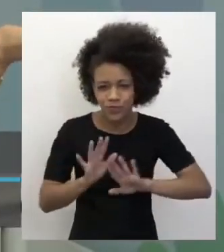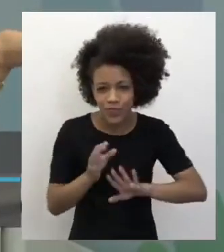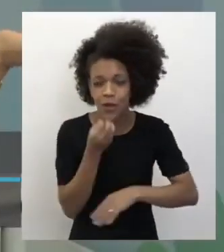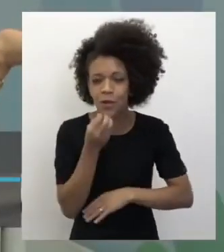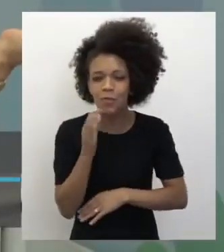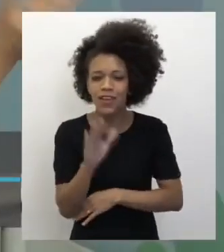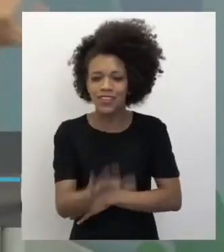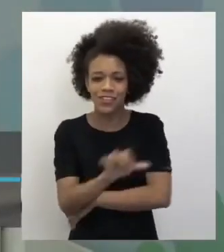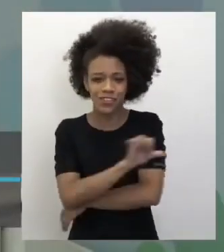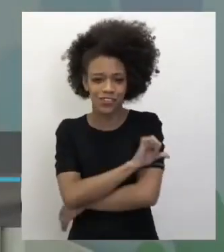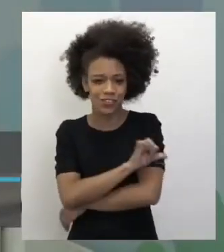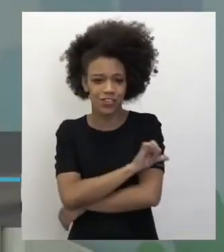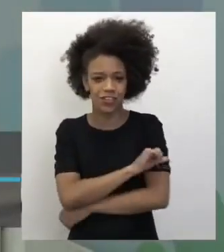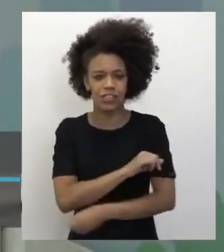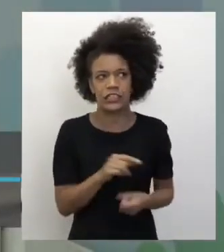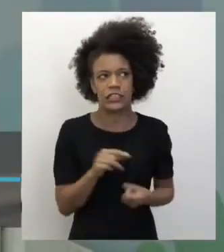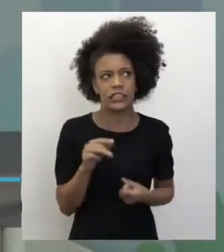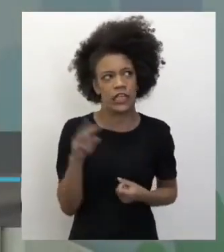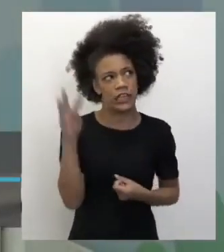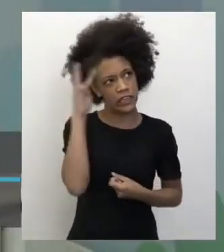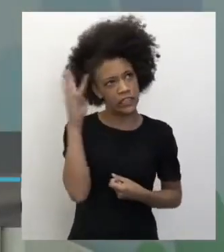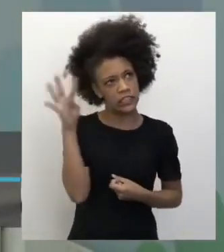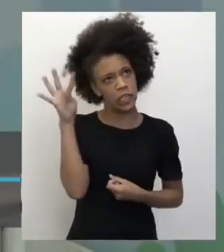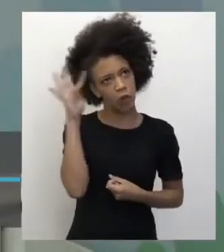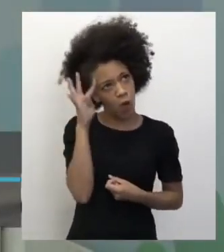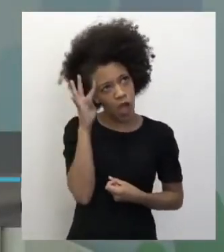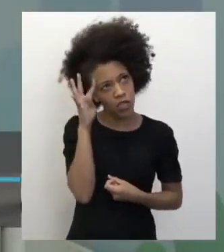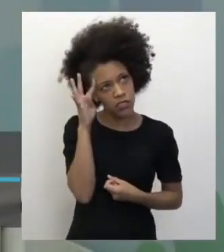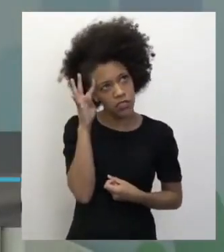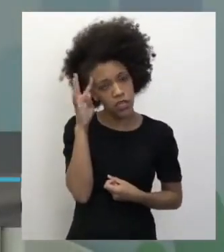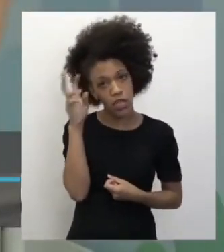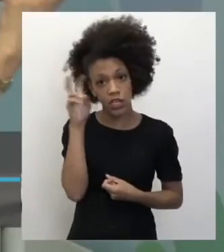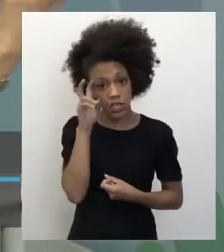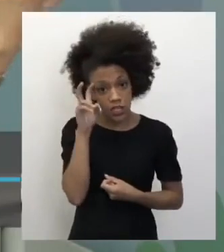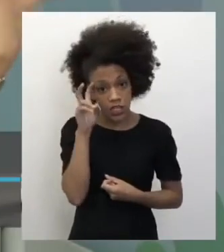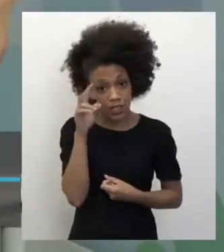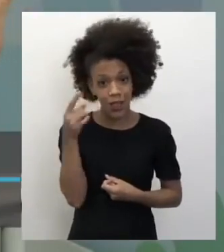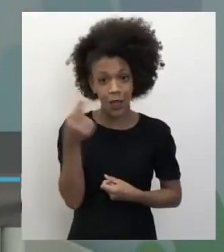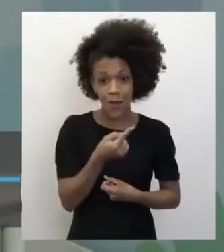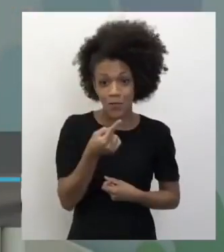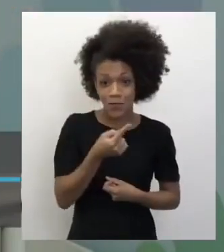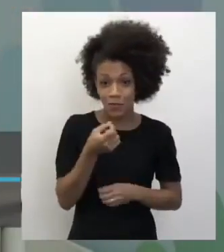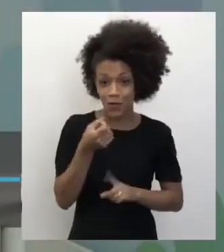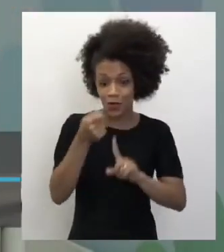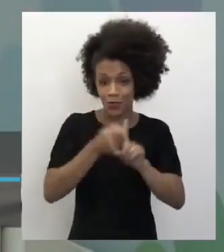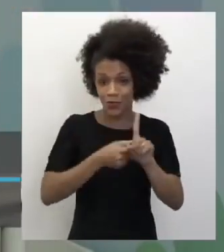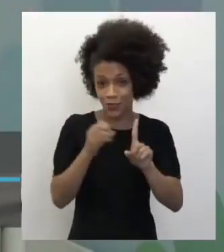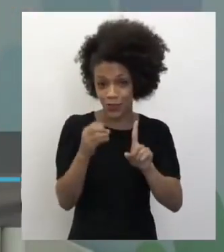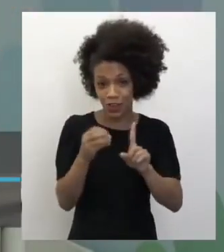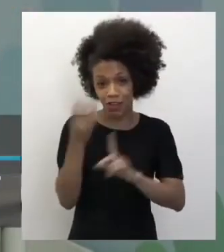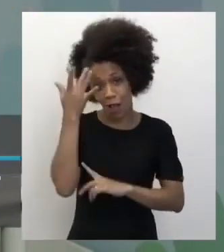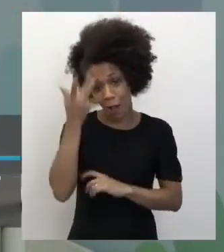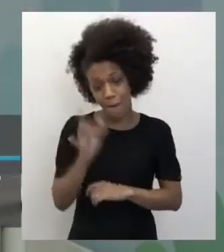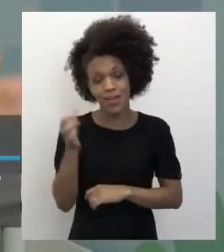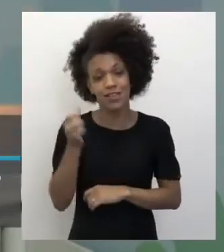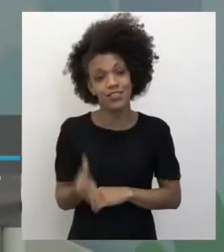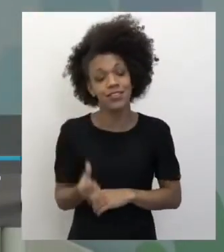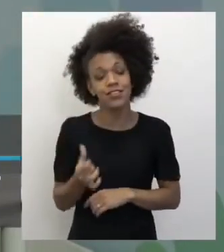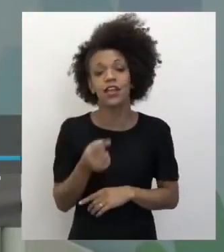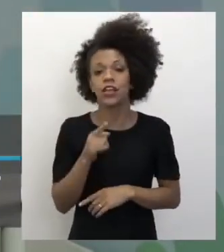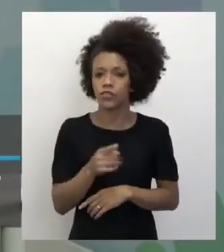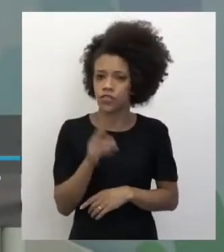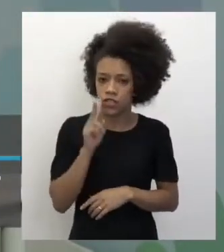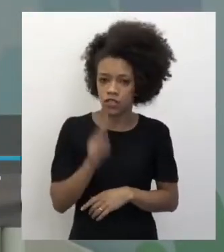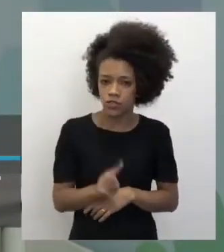tempo não nos vemos? Ó, foi terça, foi quarta, hoje quinta, 1º de outubro, amanhã sexta. E vocês viram,